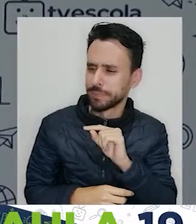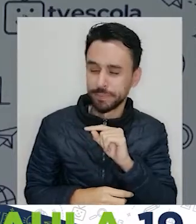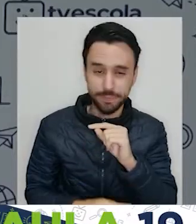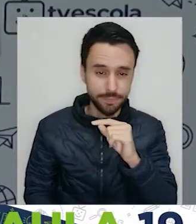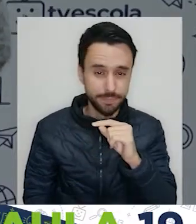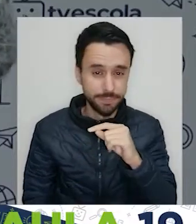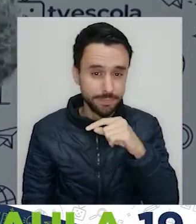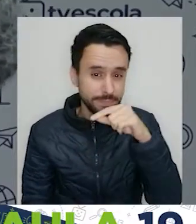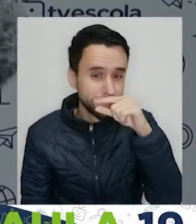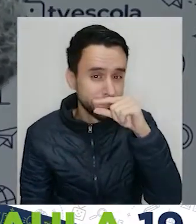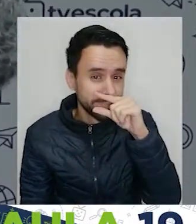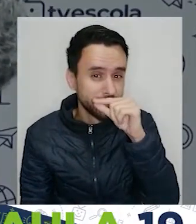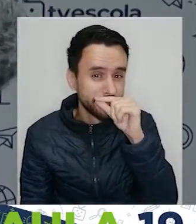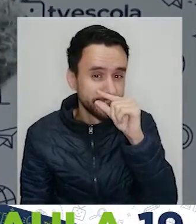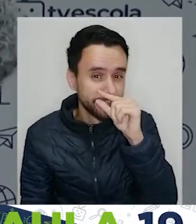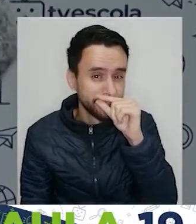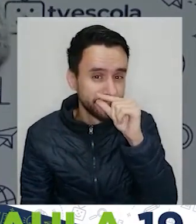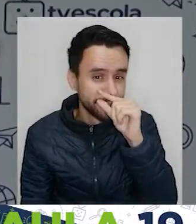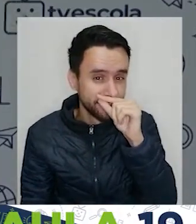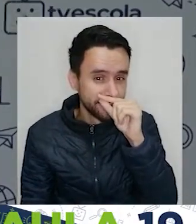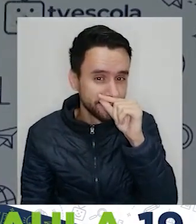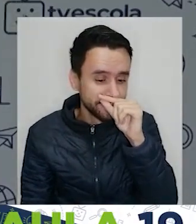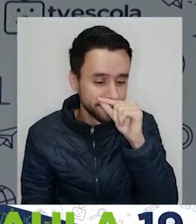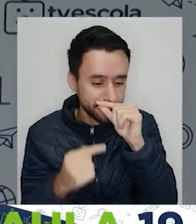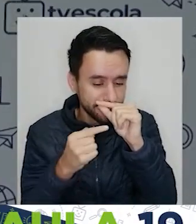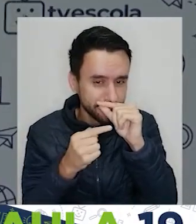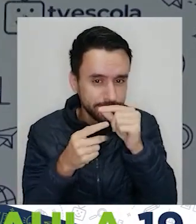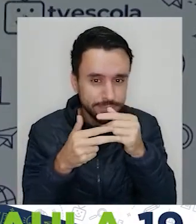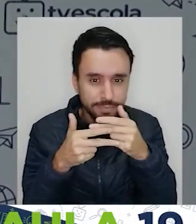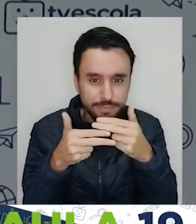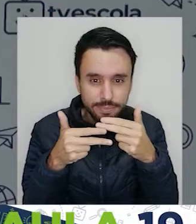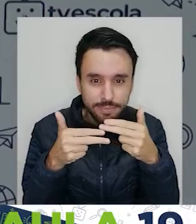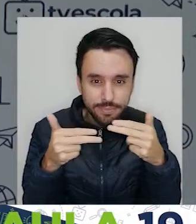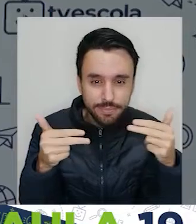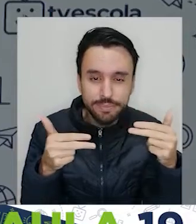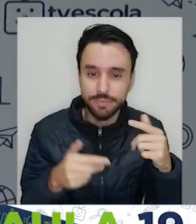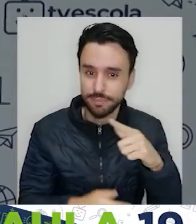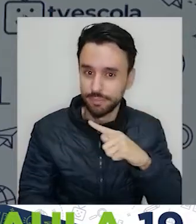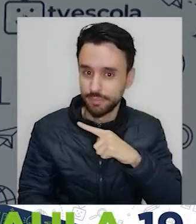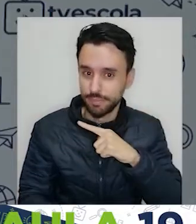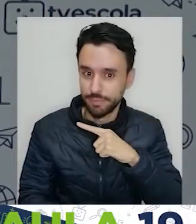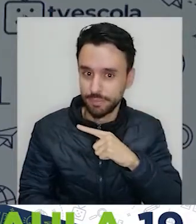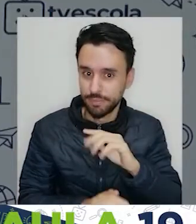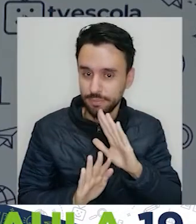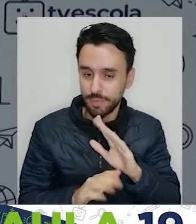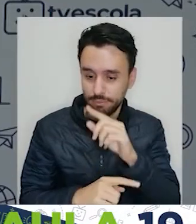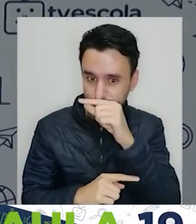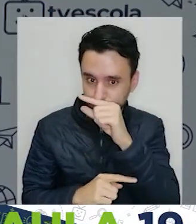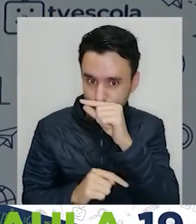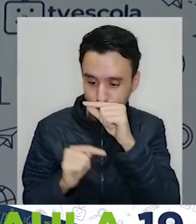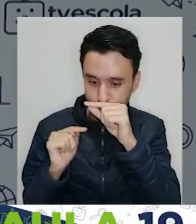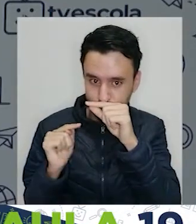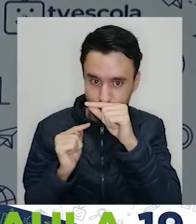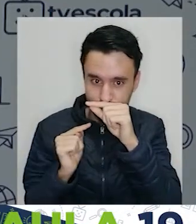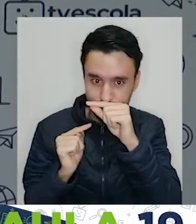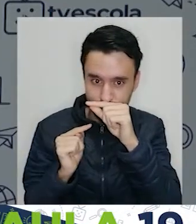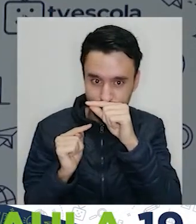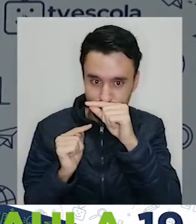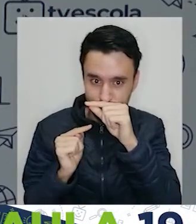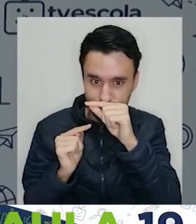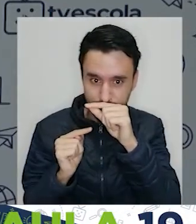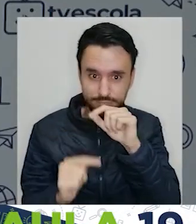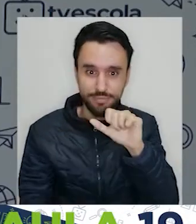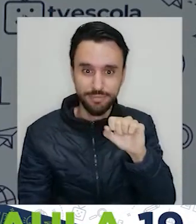um passarinho. E existem várias espécies de passarinho. Mas este aí que vocês estão vendo é um